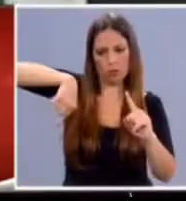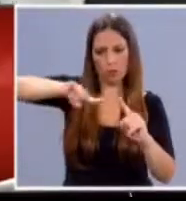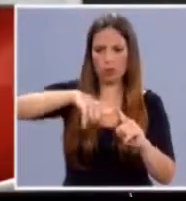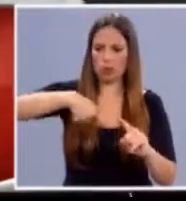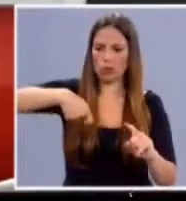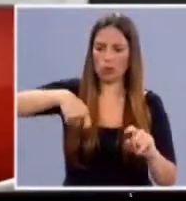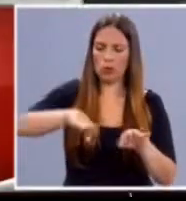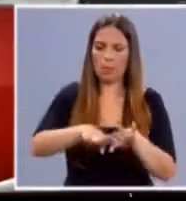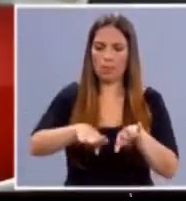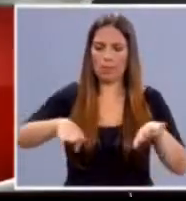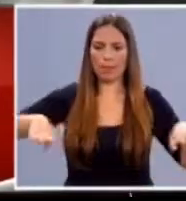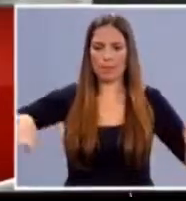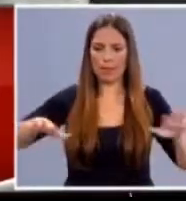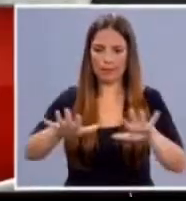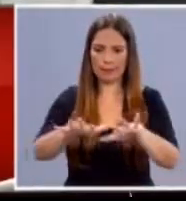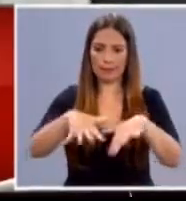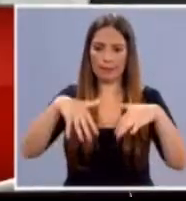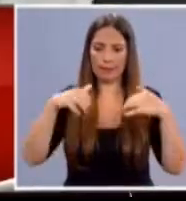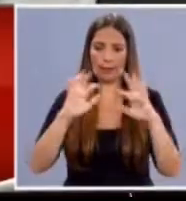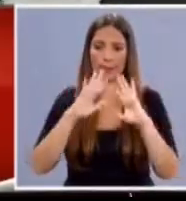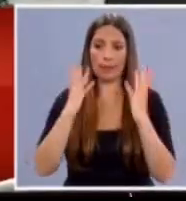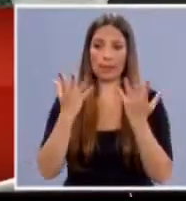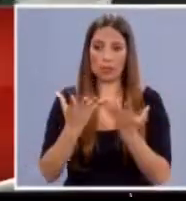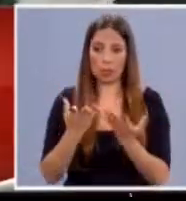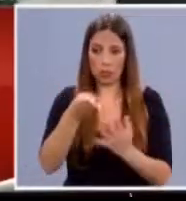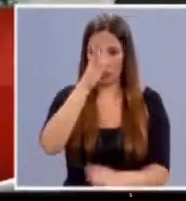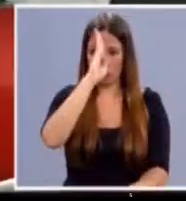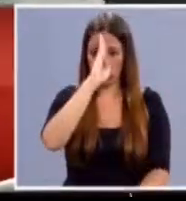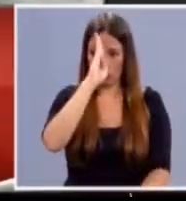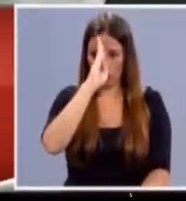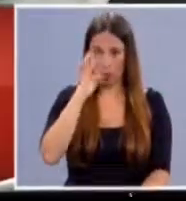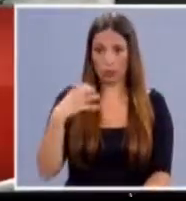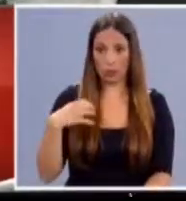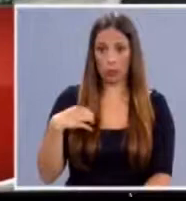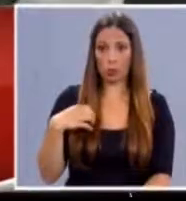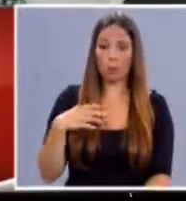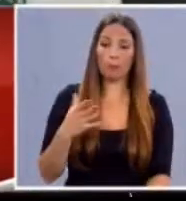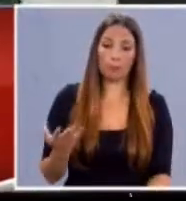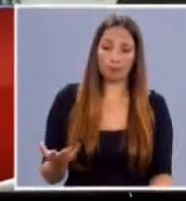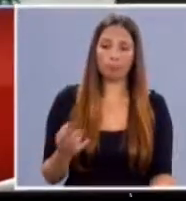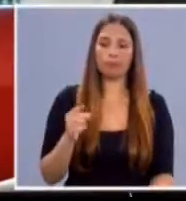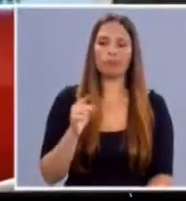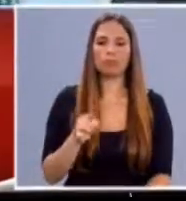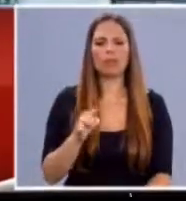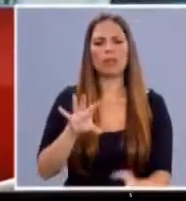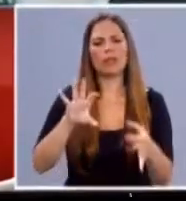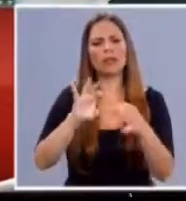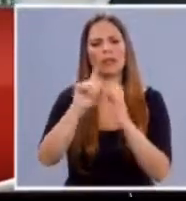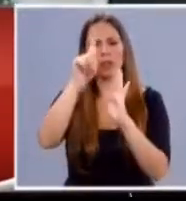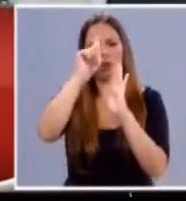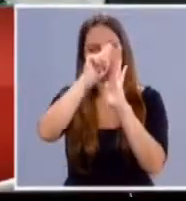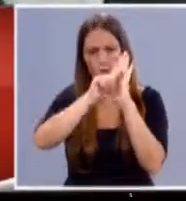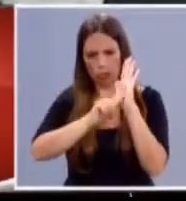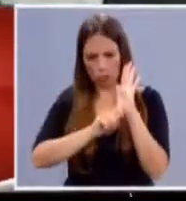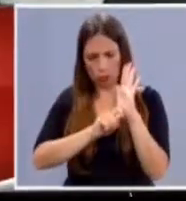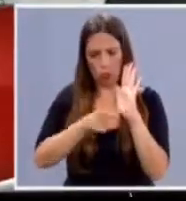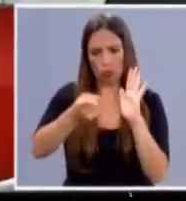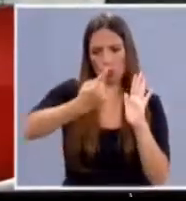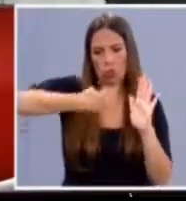do Sporting Clube Portugal, e fiéis ao cumprimento do seu estatuto, nós estamos